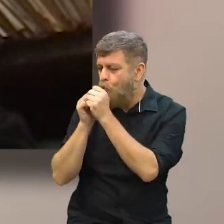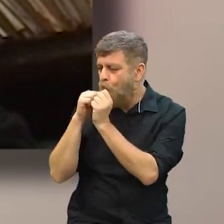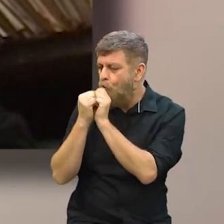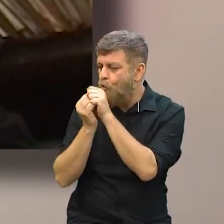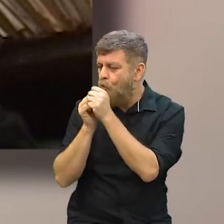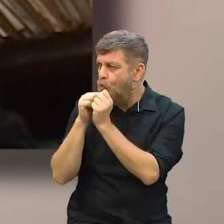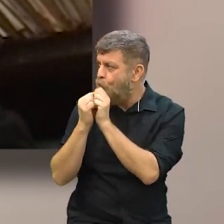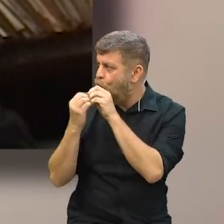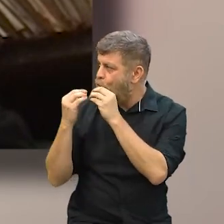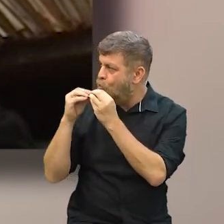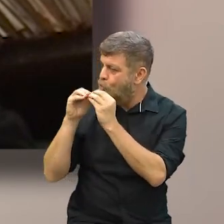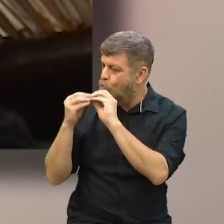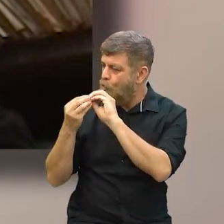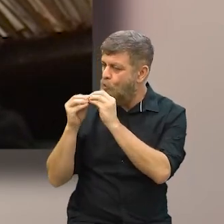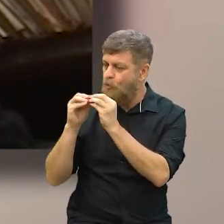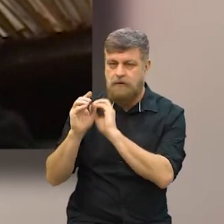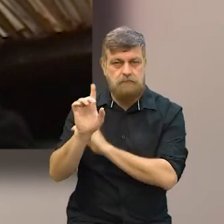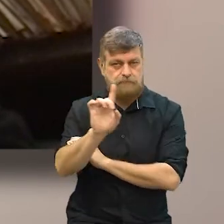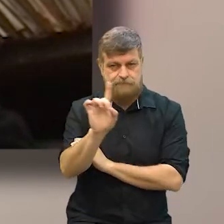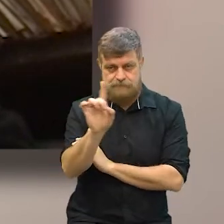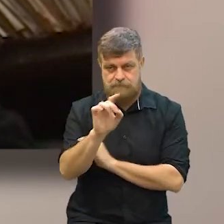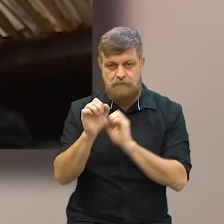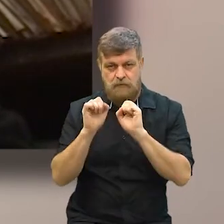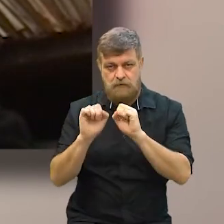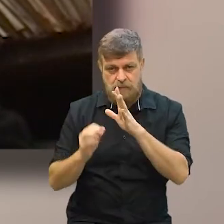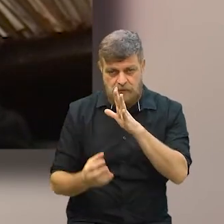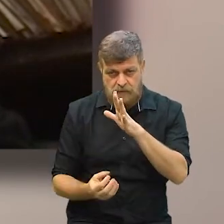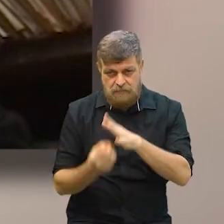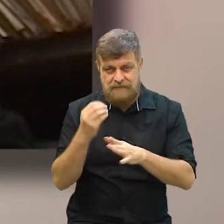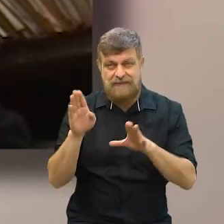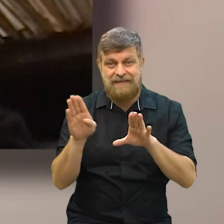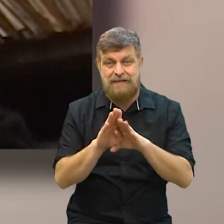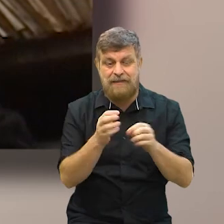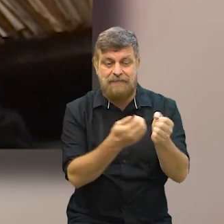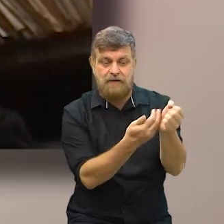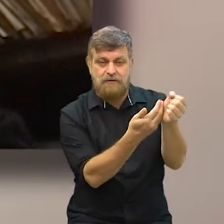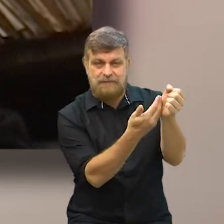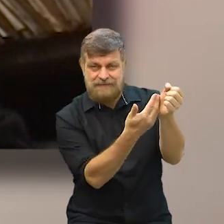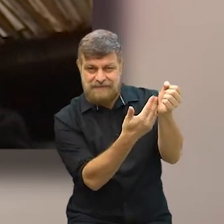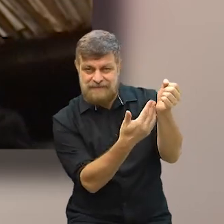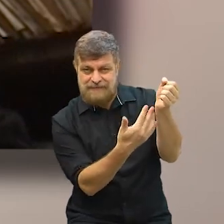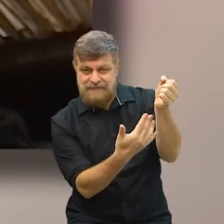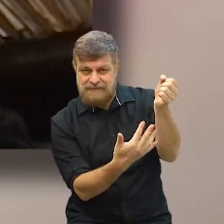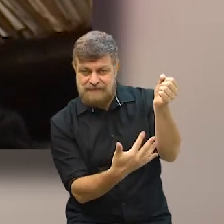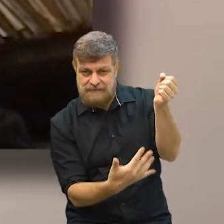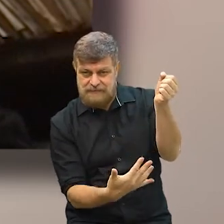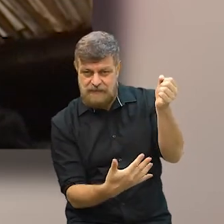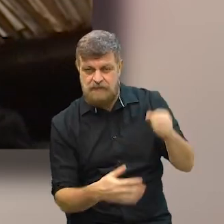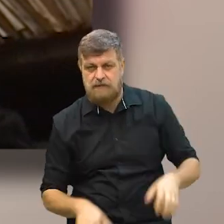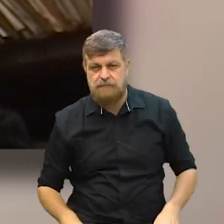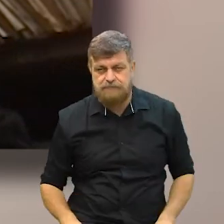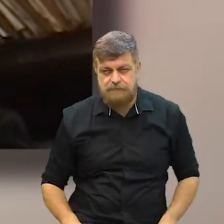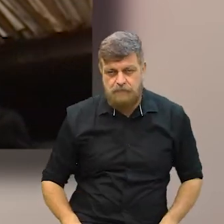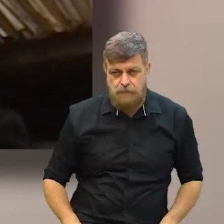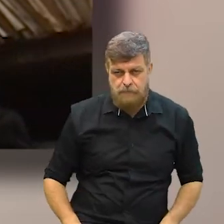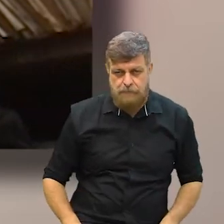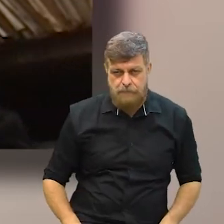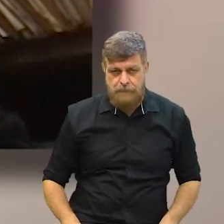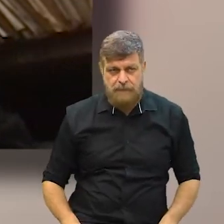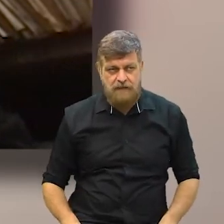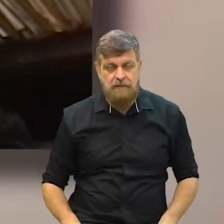beijo e pode ser transmitida pelo sangue. Por